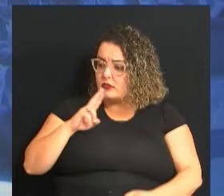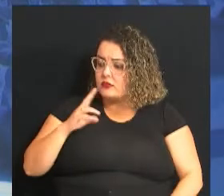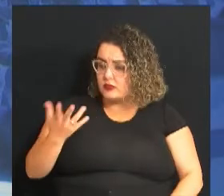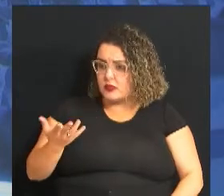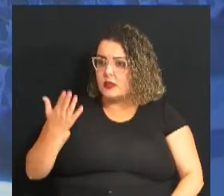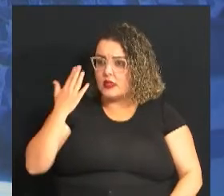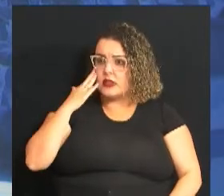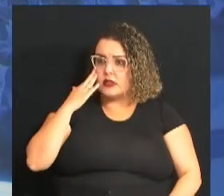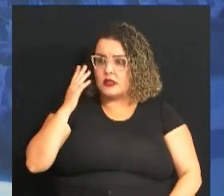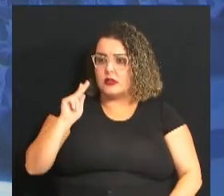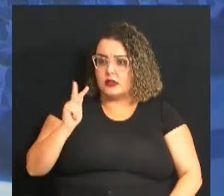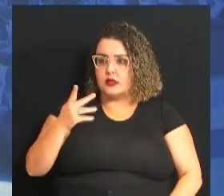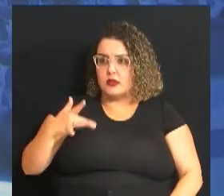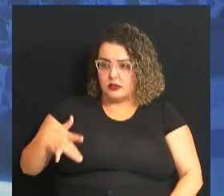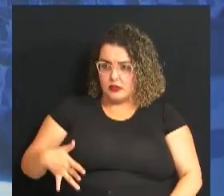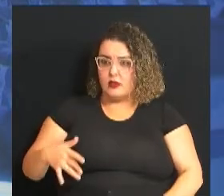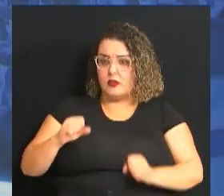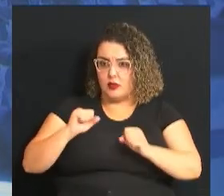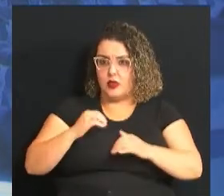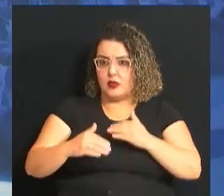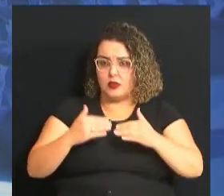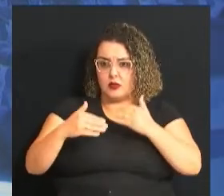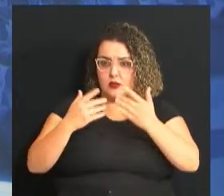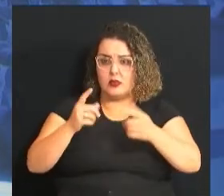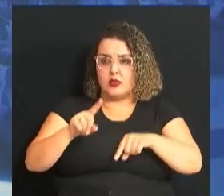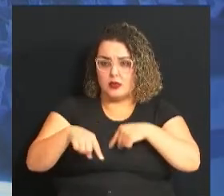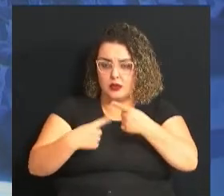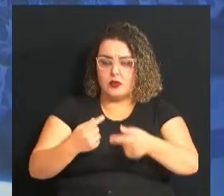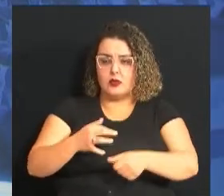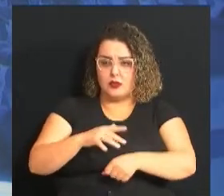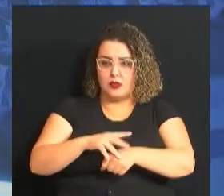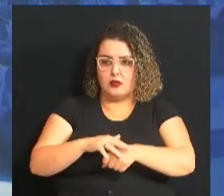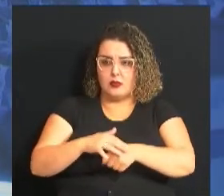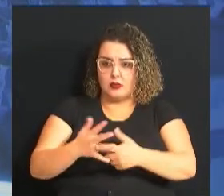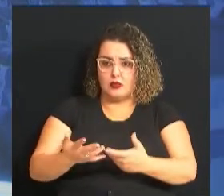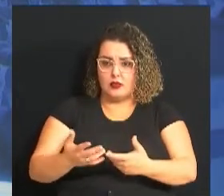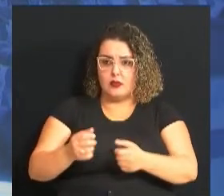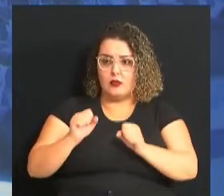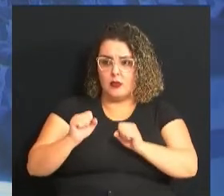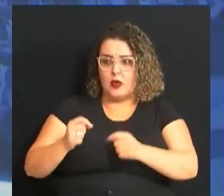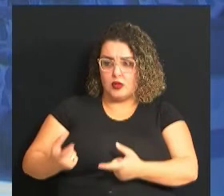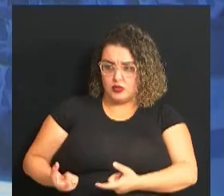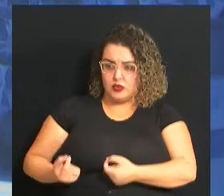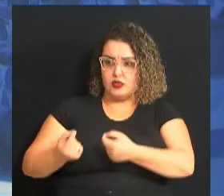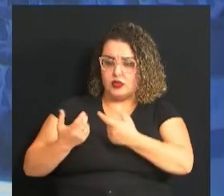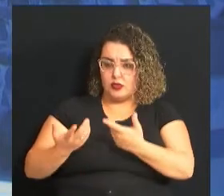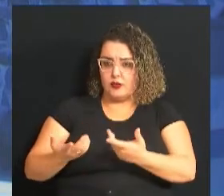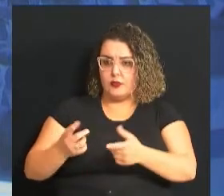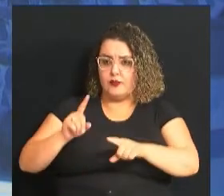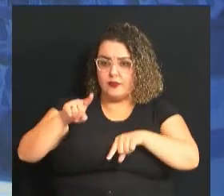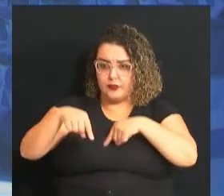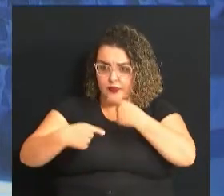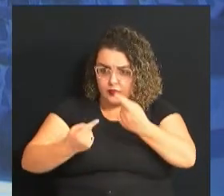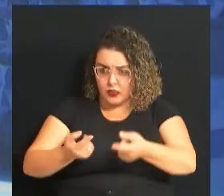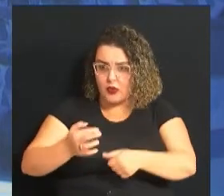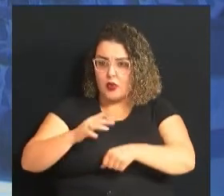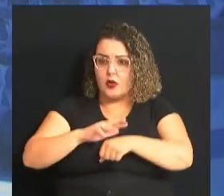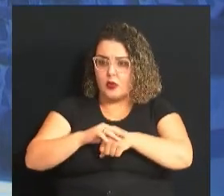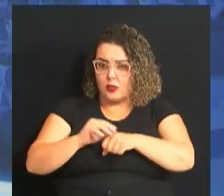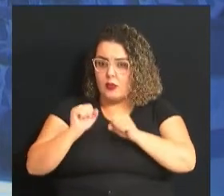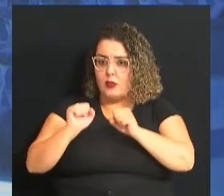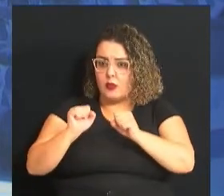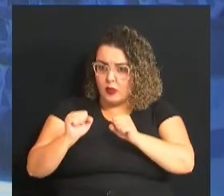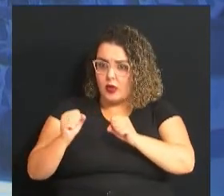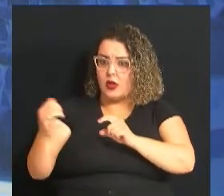que a hepatite pode, né, evoluir para outras doenças, até pode virar câncer. Então, outras doenças também podem